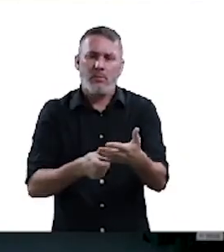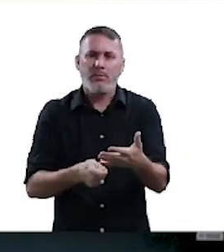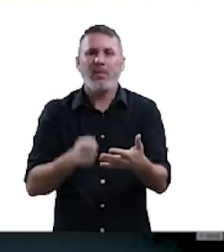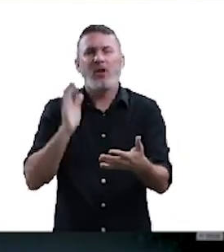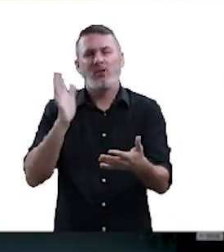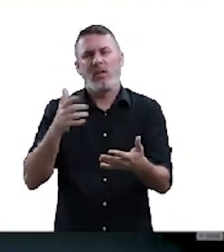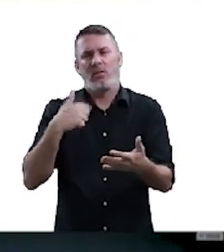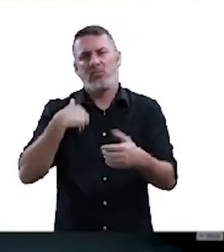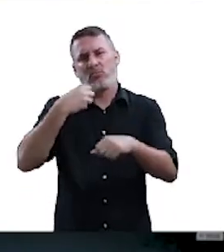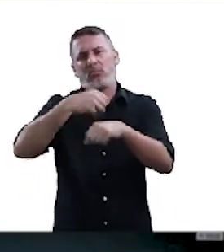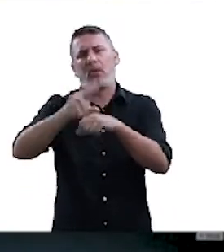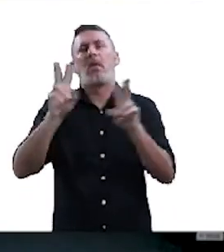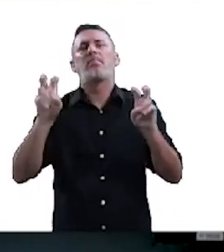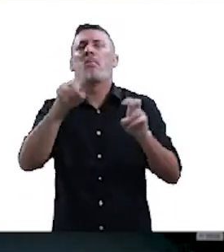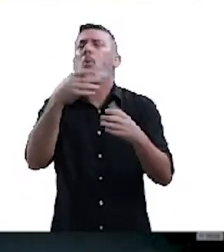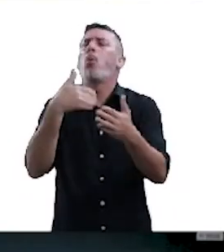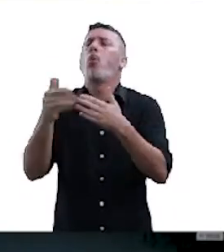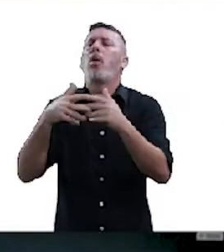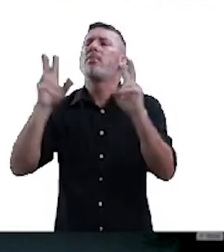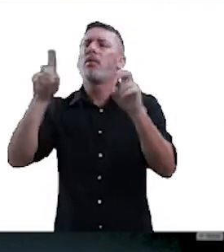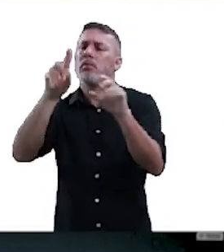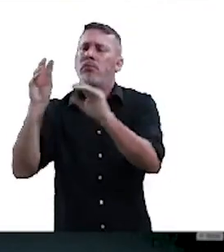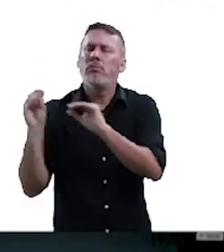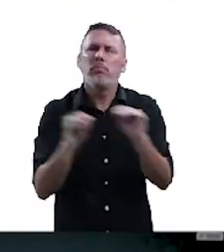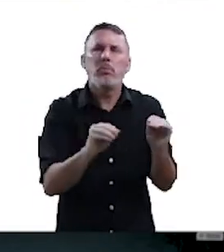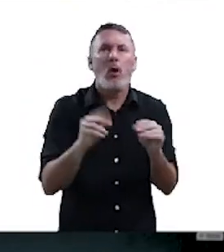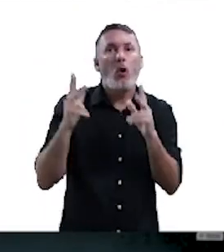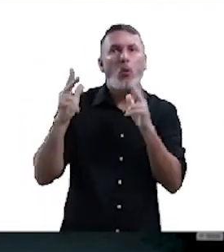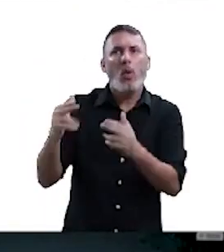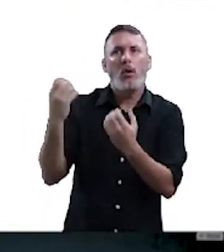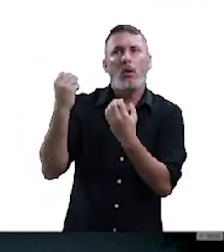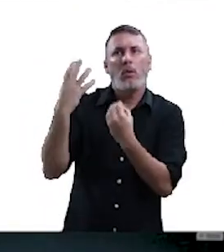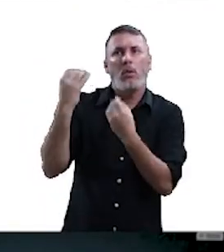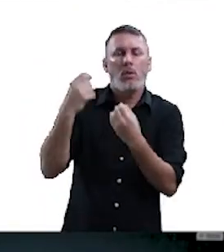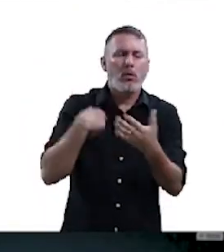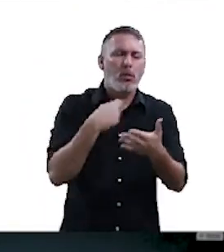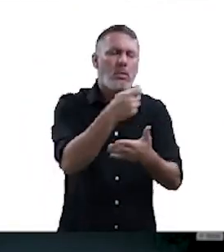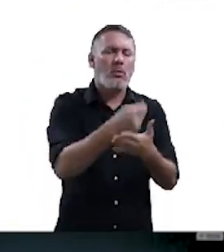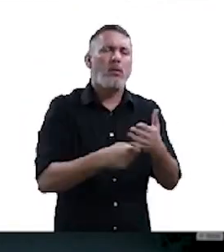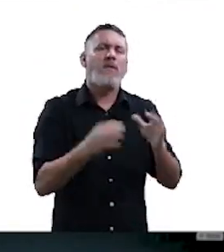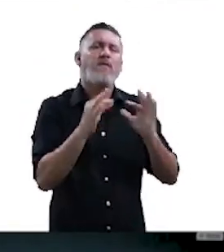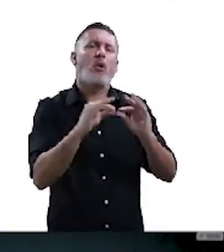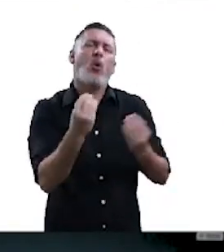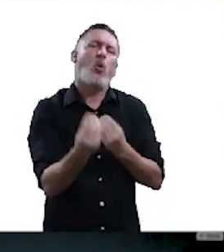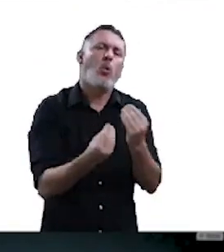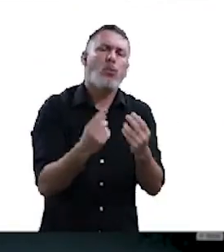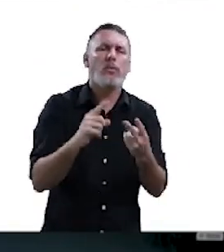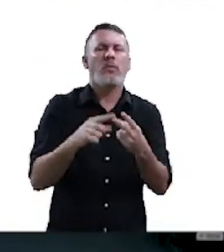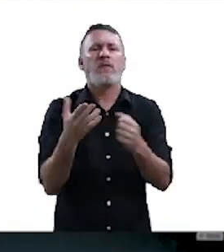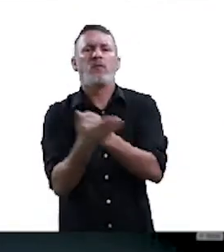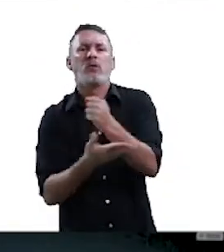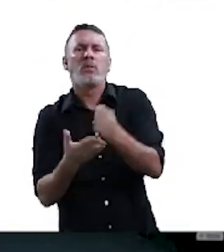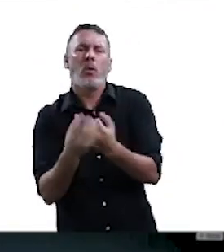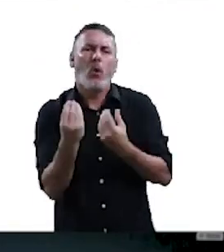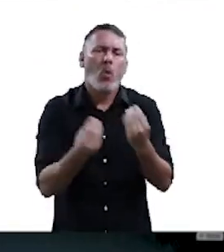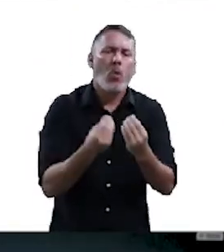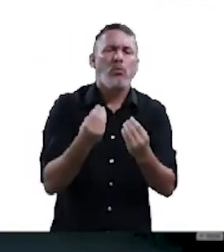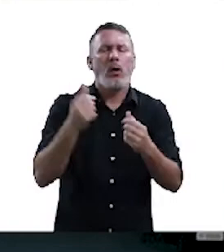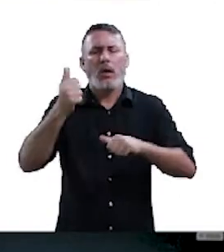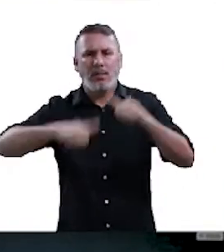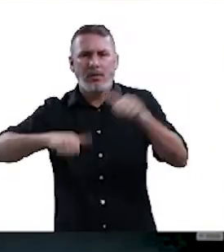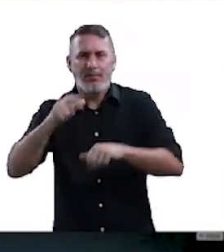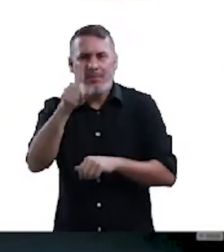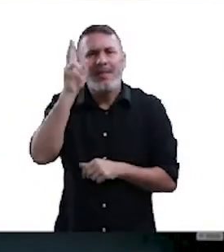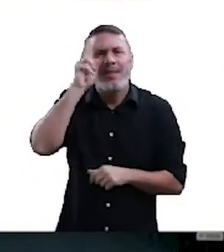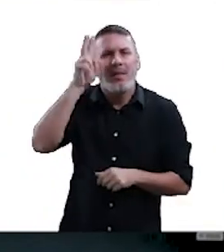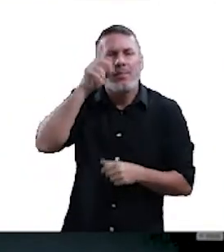vocês aqui, tema qualquer, e jogar esses procedimentos. Como que faz um tópico frasal, como faz uma fundamentação e uma análise. Lembra